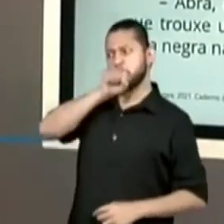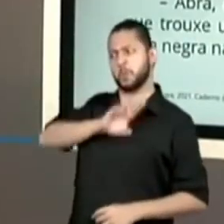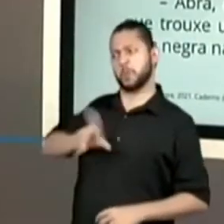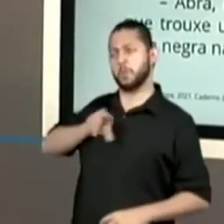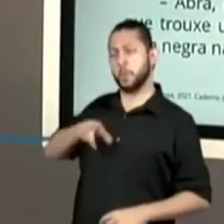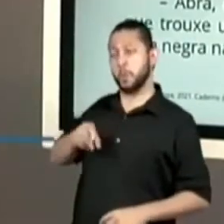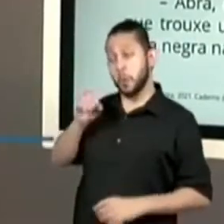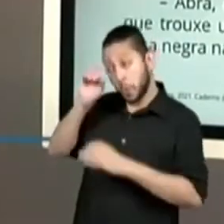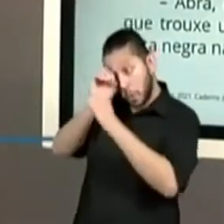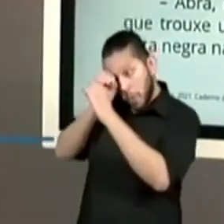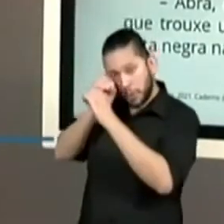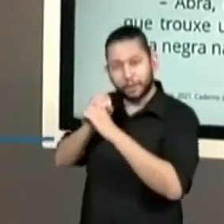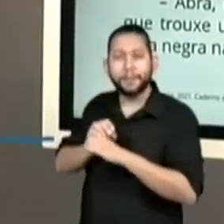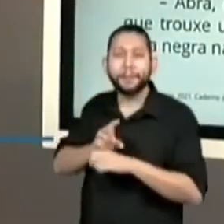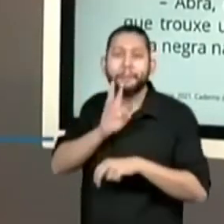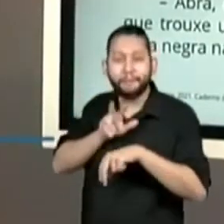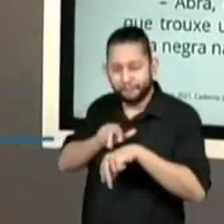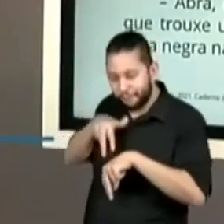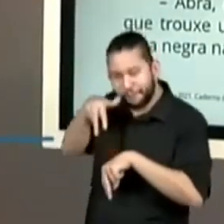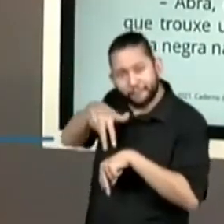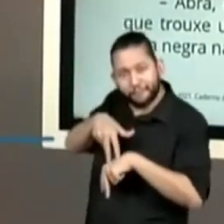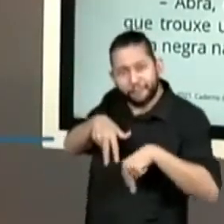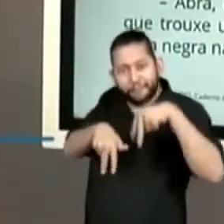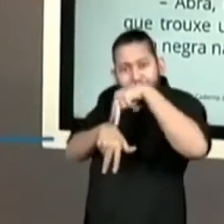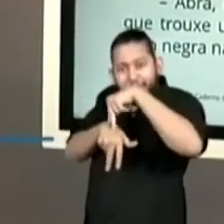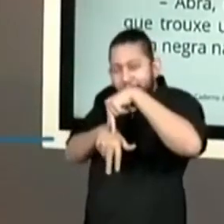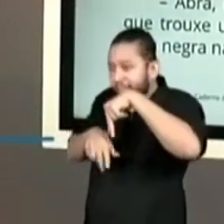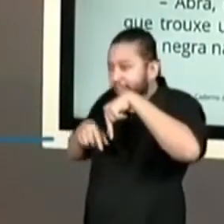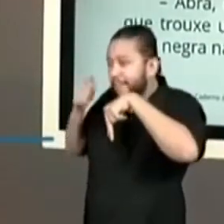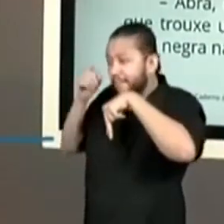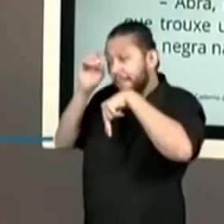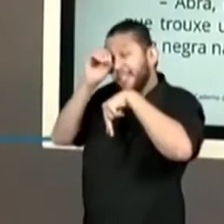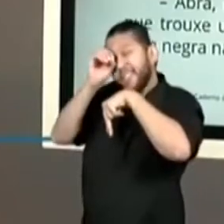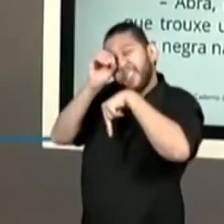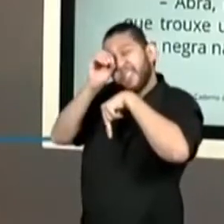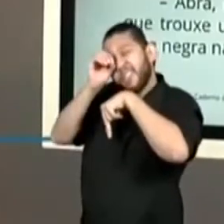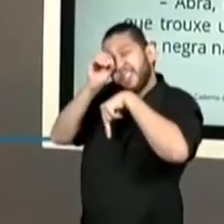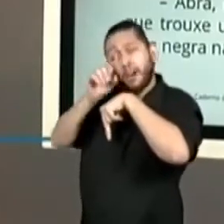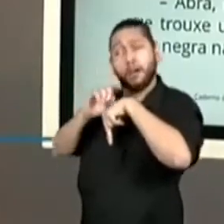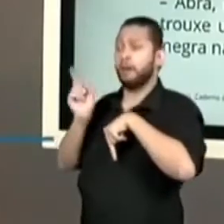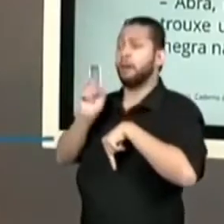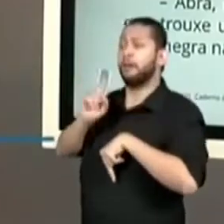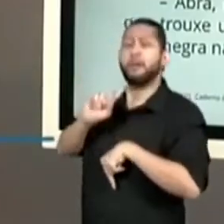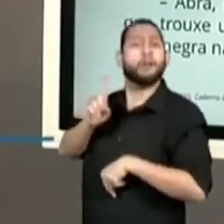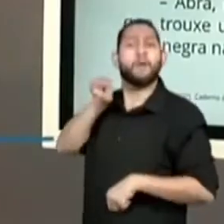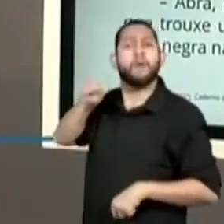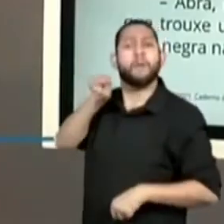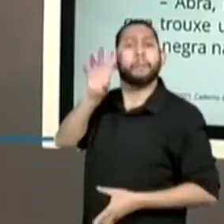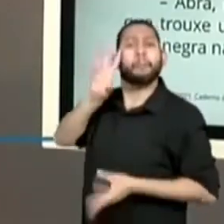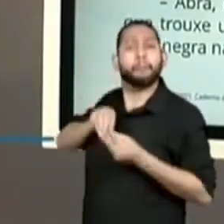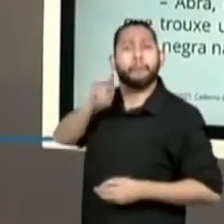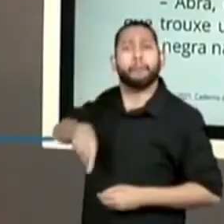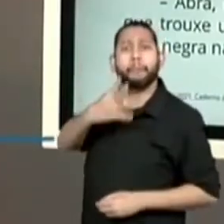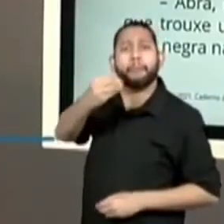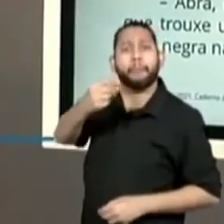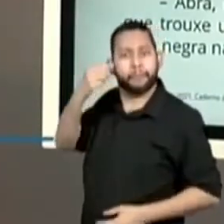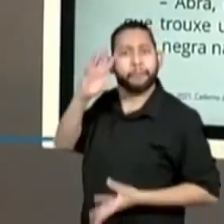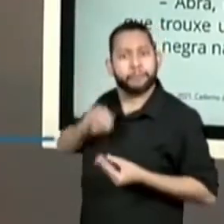o lobo. E assim eles não abriram a porta de jeito nenhum. Eles falaram, não, tu és o lobo.